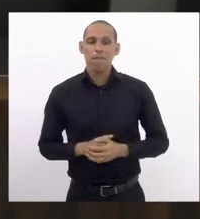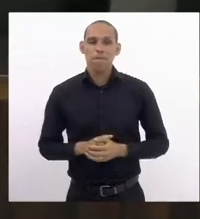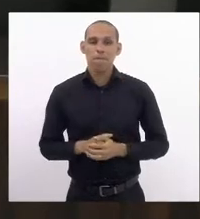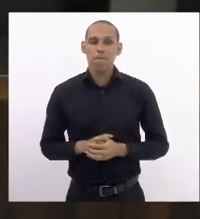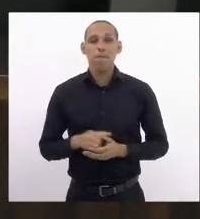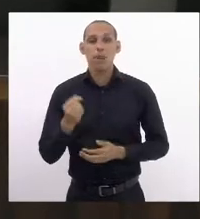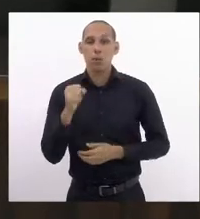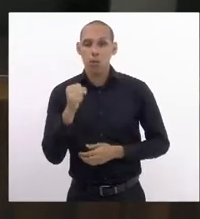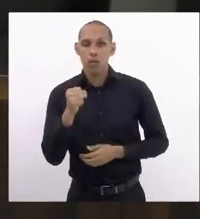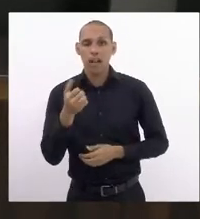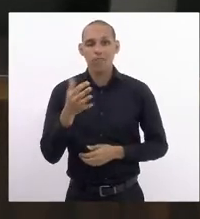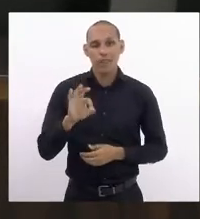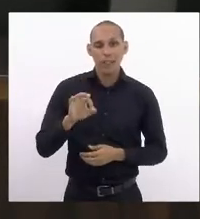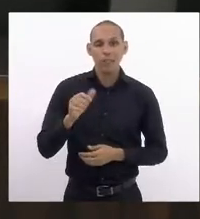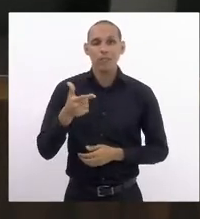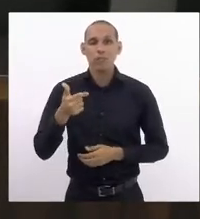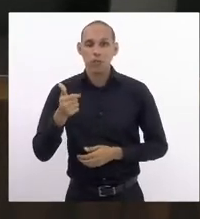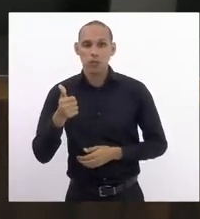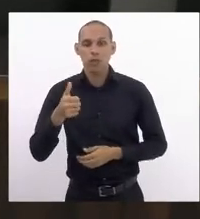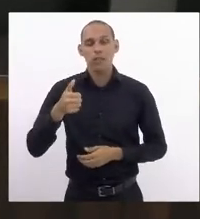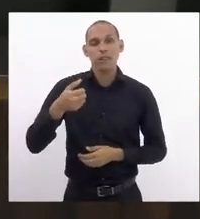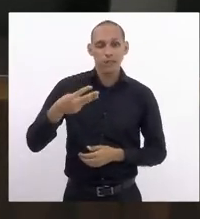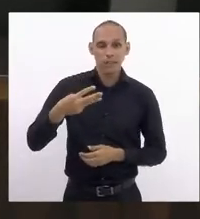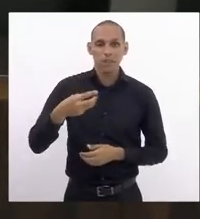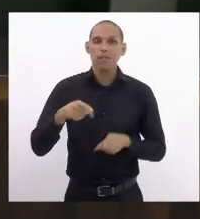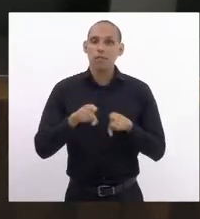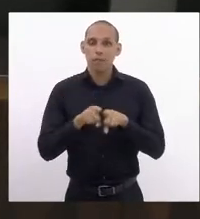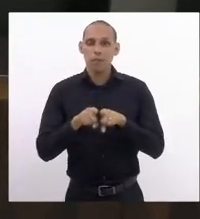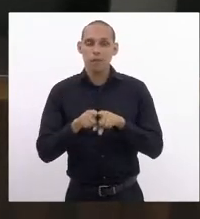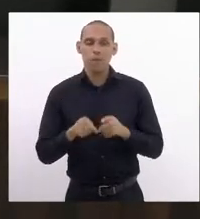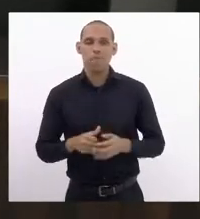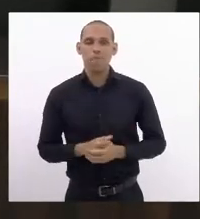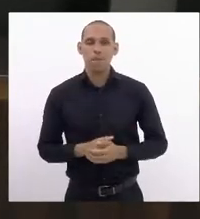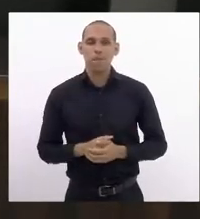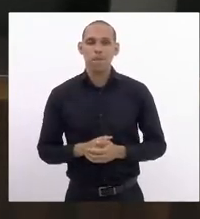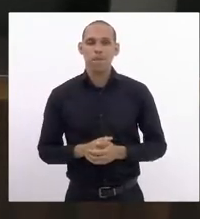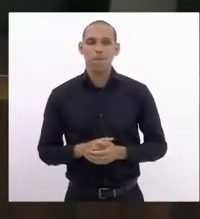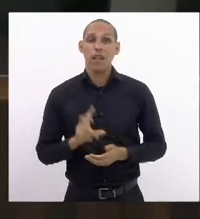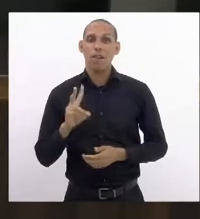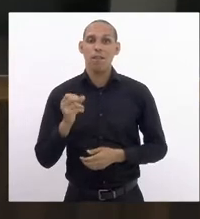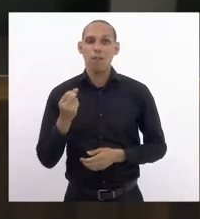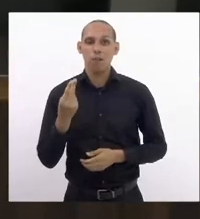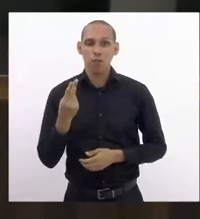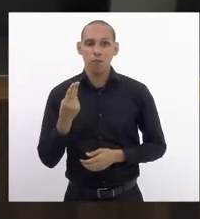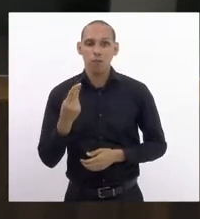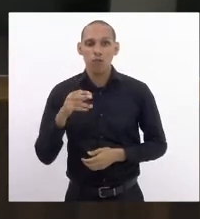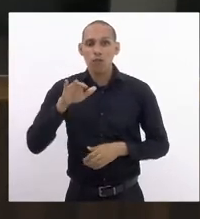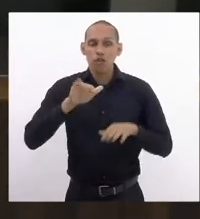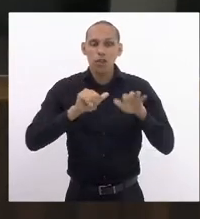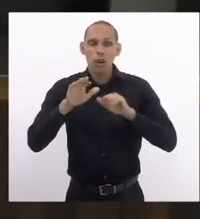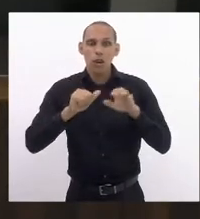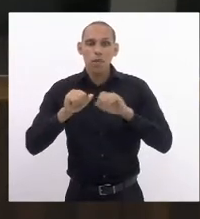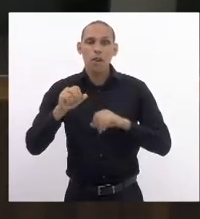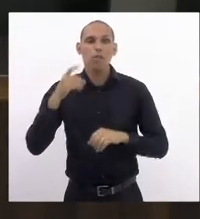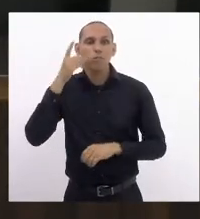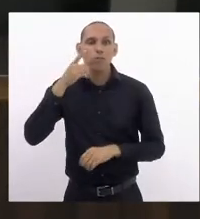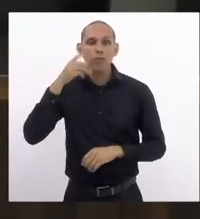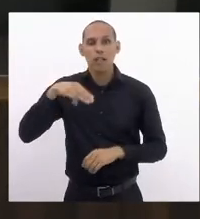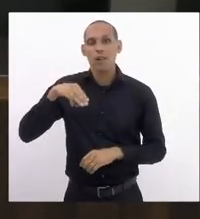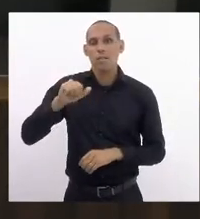O oitavo, décimo, décimo segundo, décimo terceiro. Eu vou cantar e vou chamar o deputado Marcelo